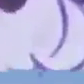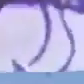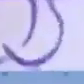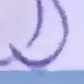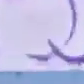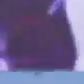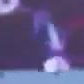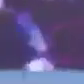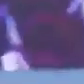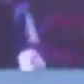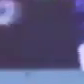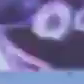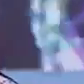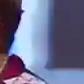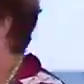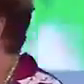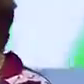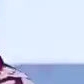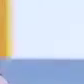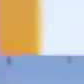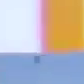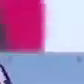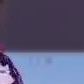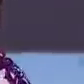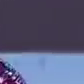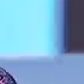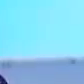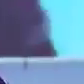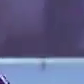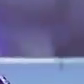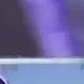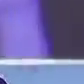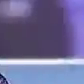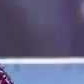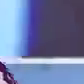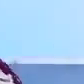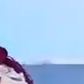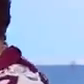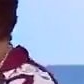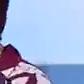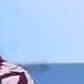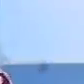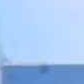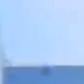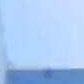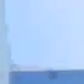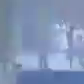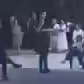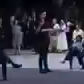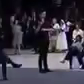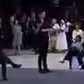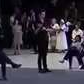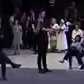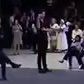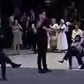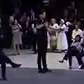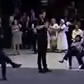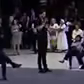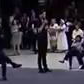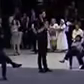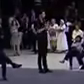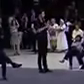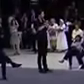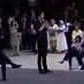achei interessantíssimo a senhora que foi entrevistada e que disse: antes